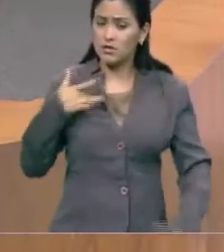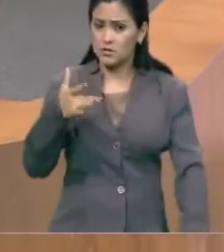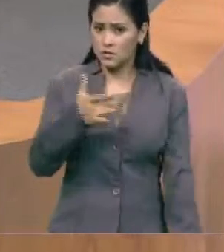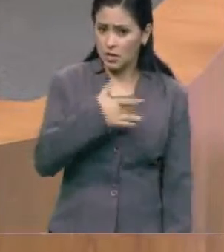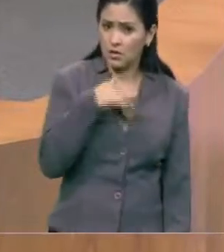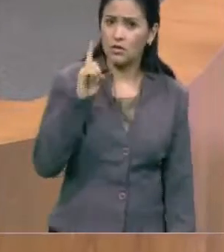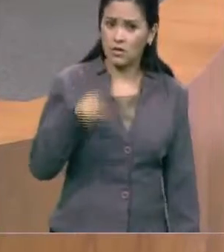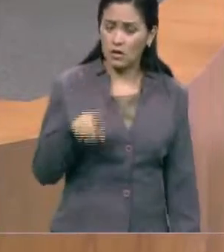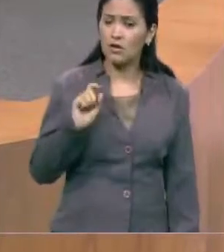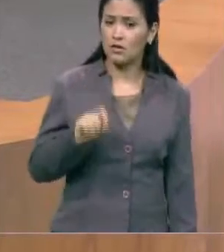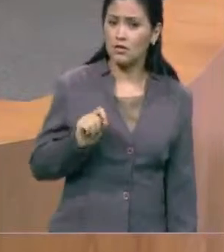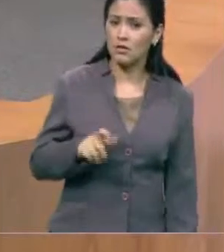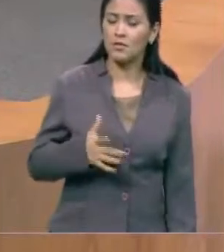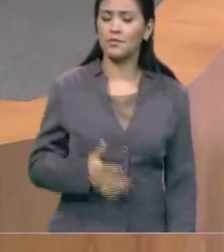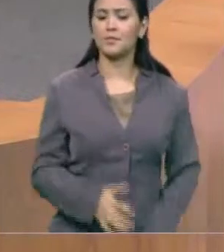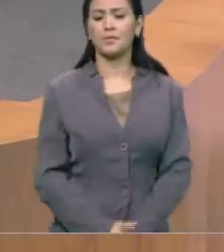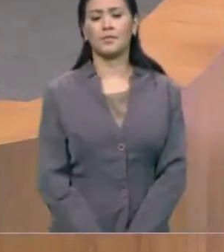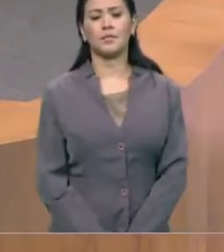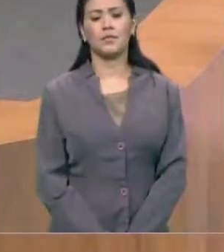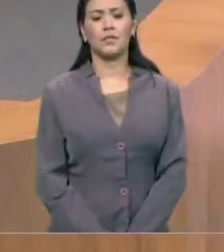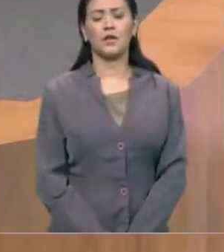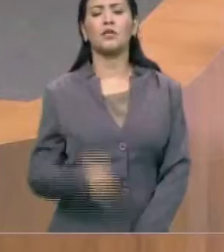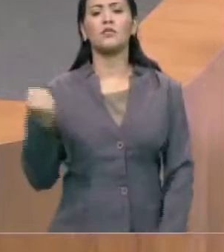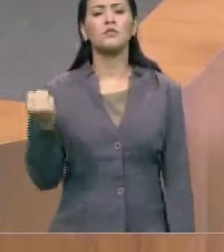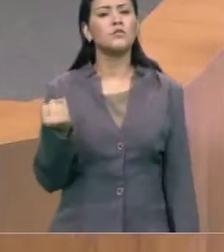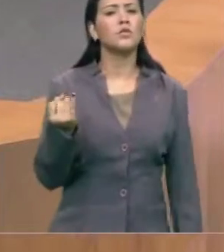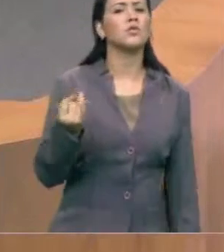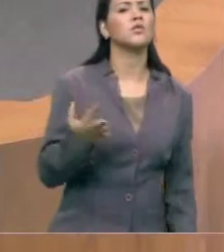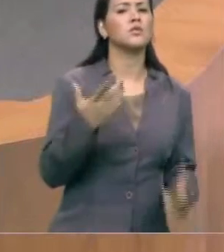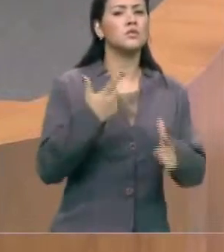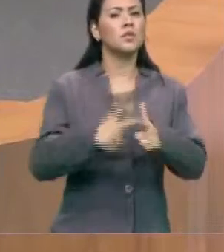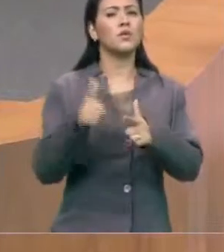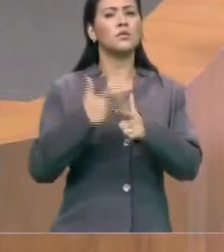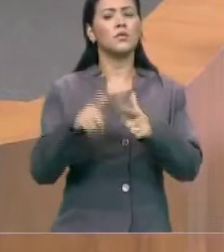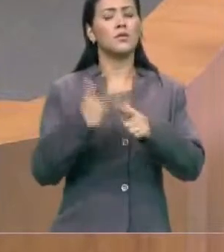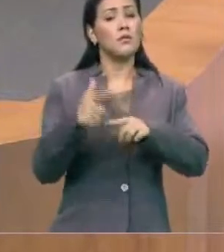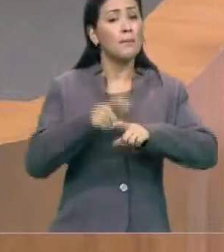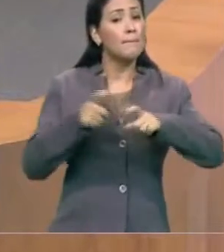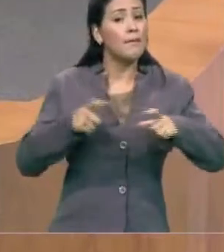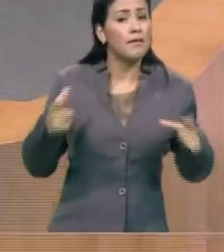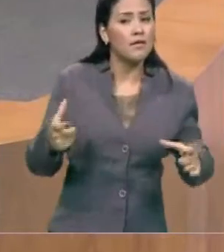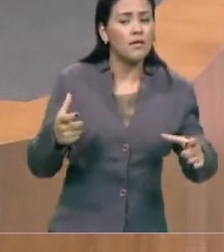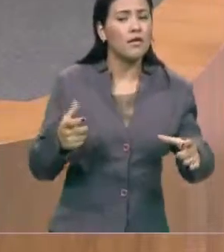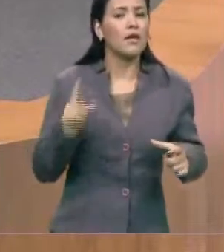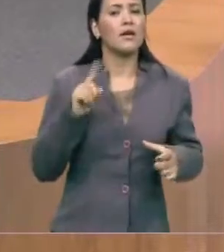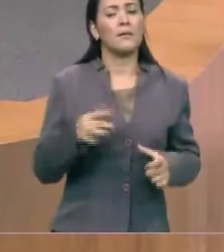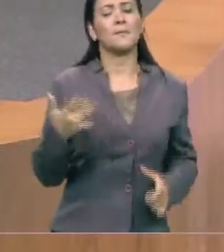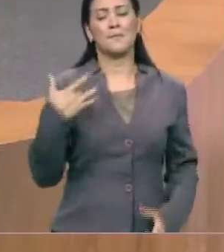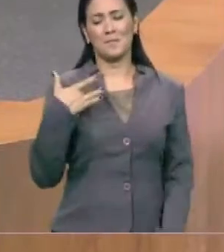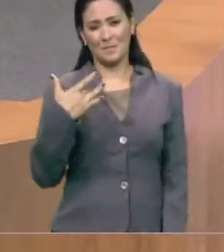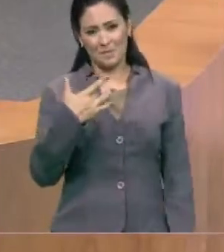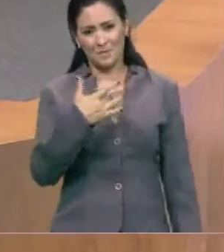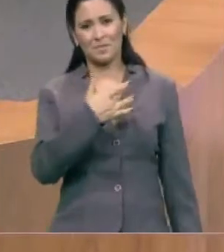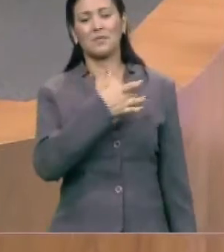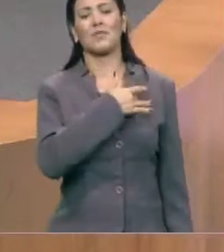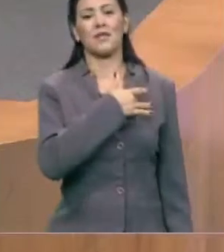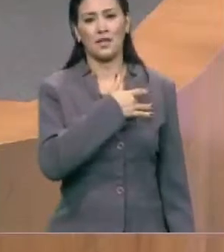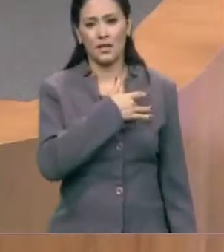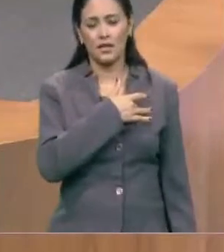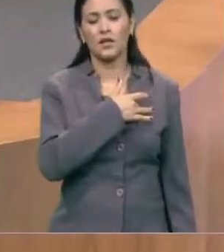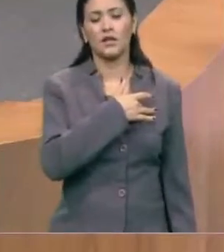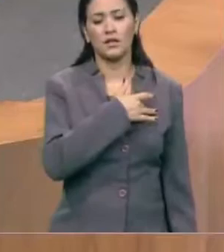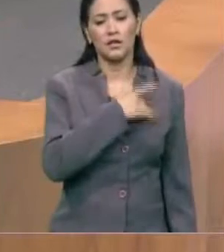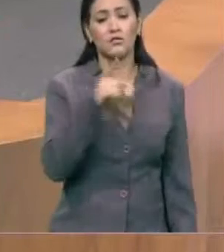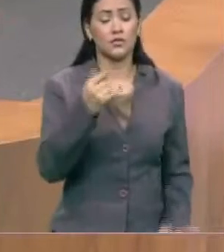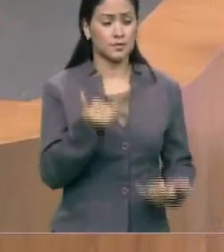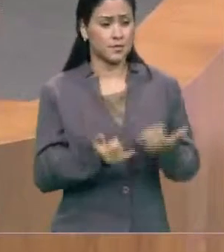senhor diretor, o maior número de problemas aconteceram na saúde. E Vossa Excelência brincou aqui e disse